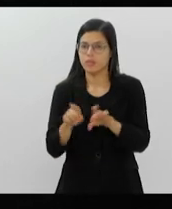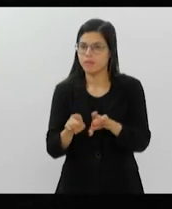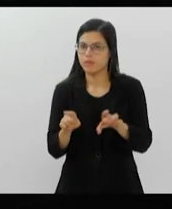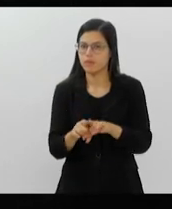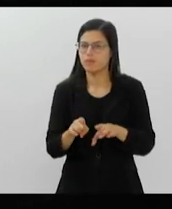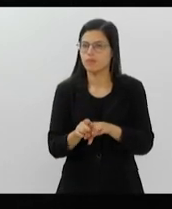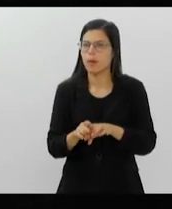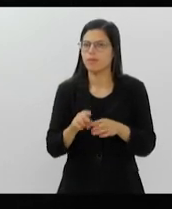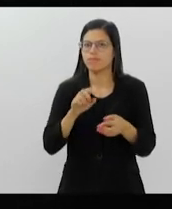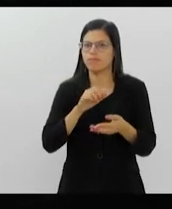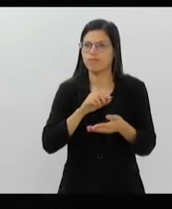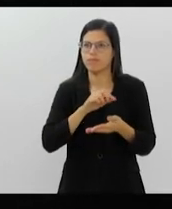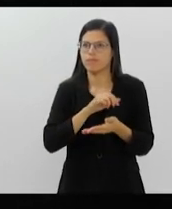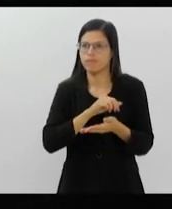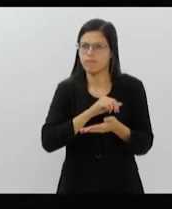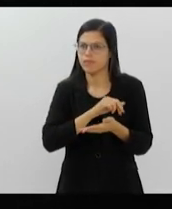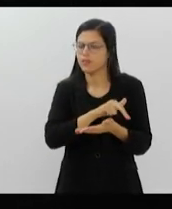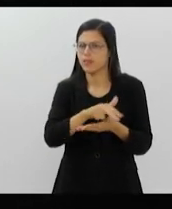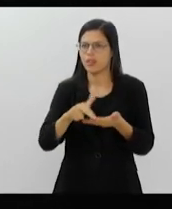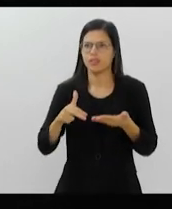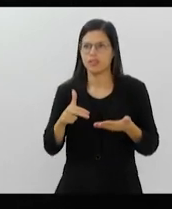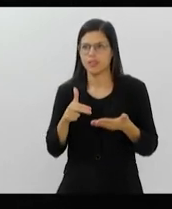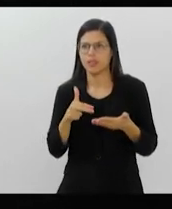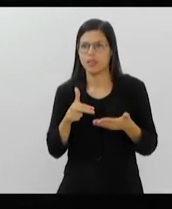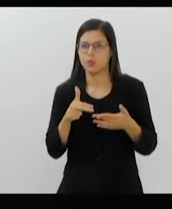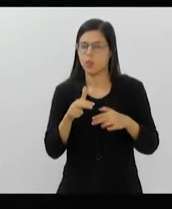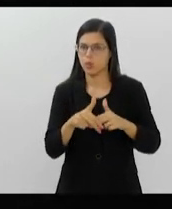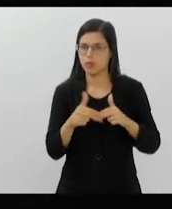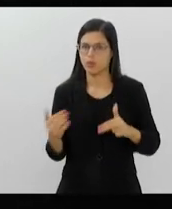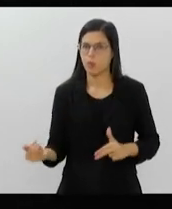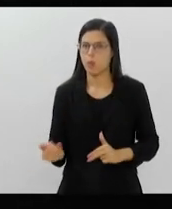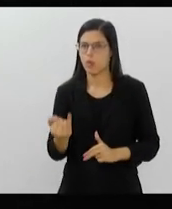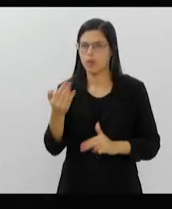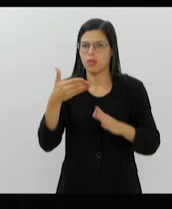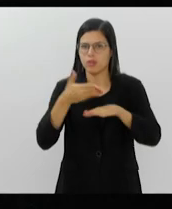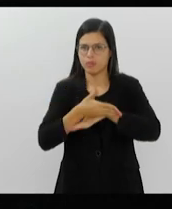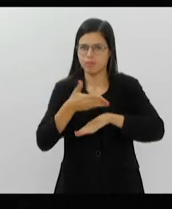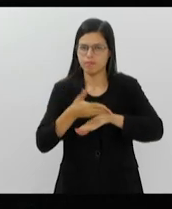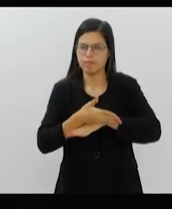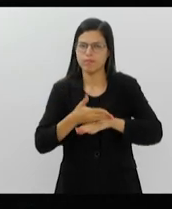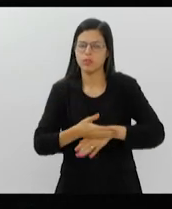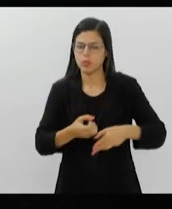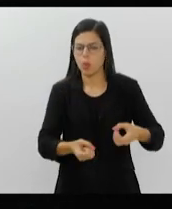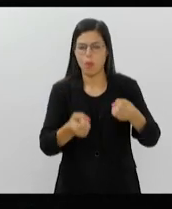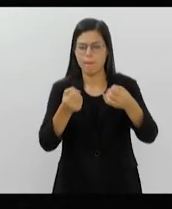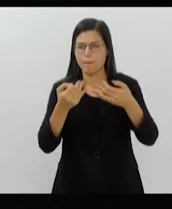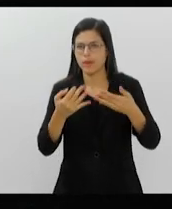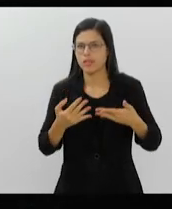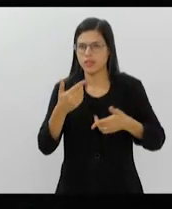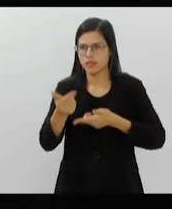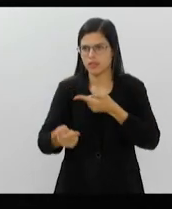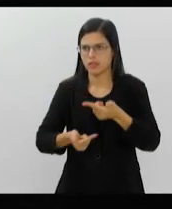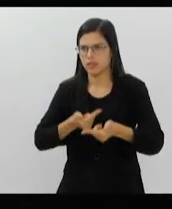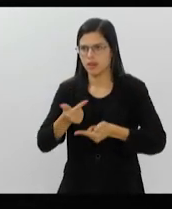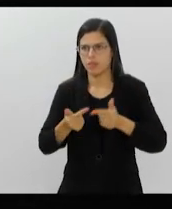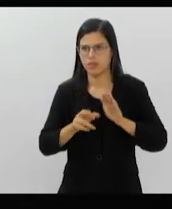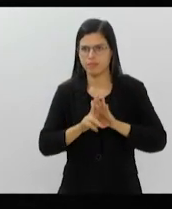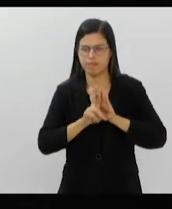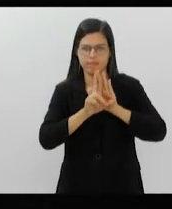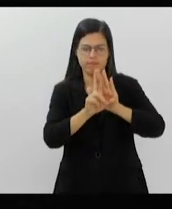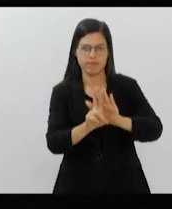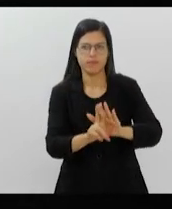suas diversidades e que, por isso, também é importante participar e partilhar desse trabalho da entidade